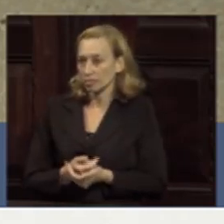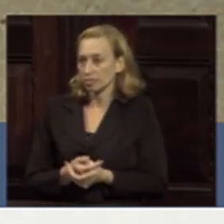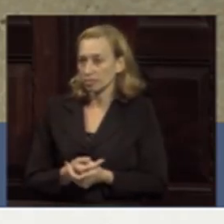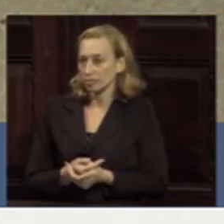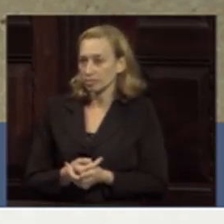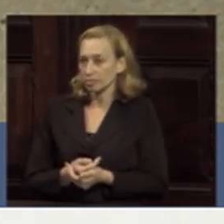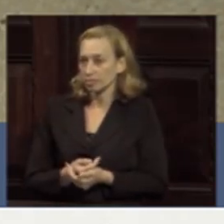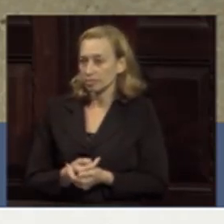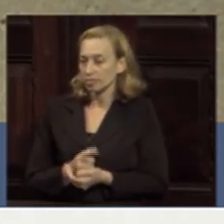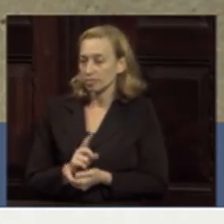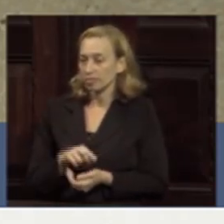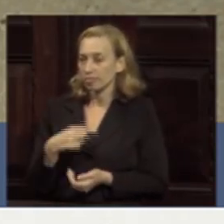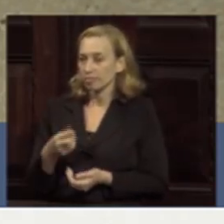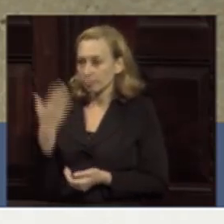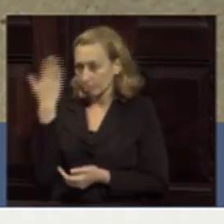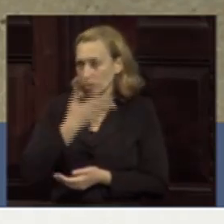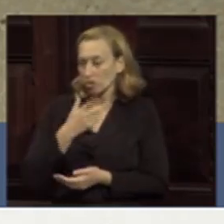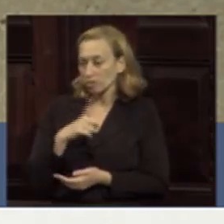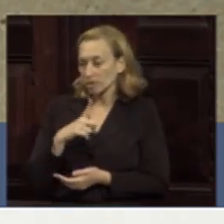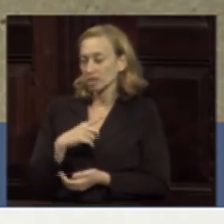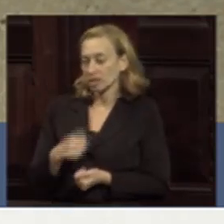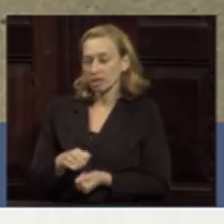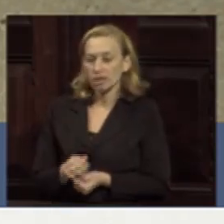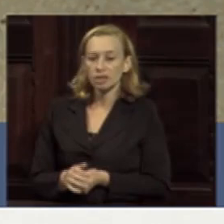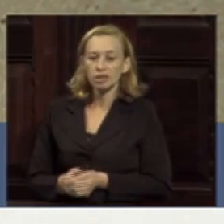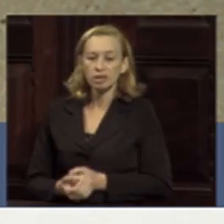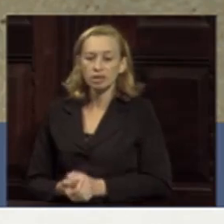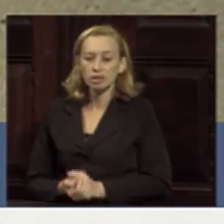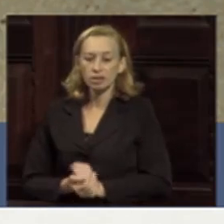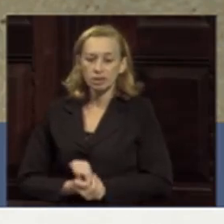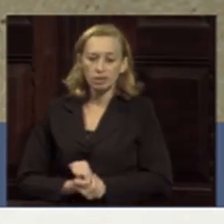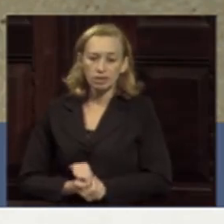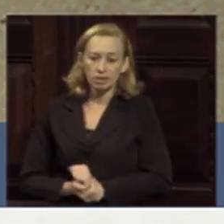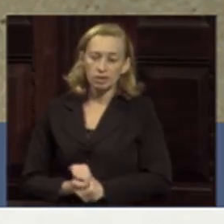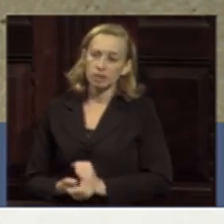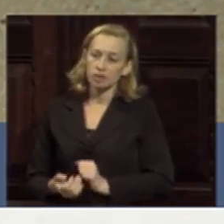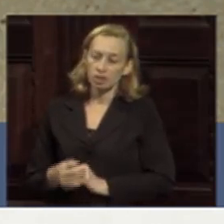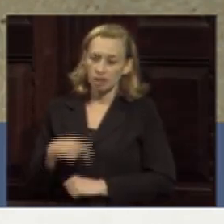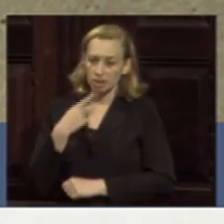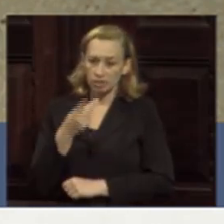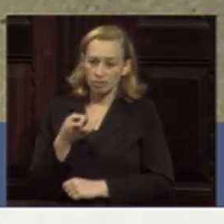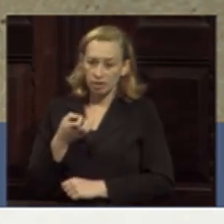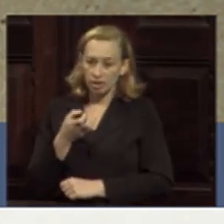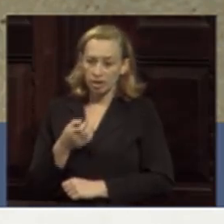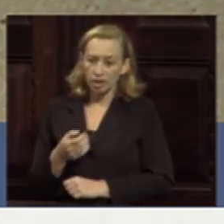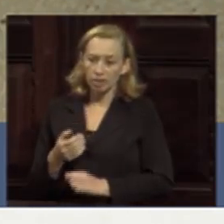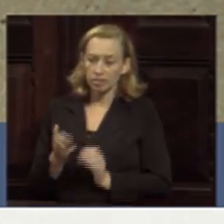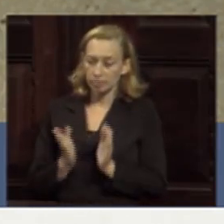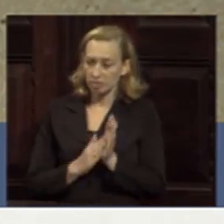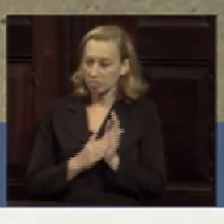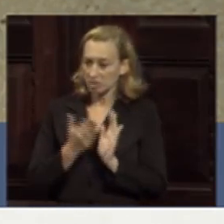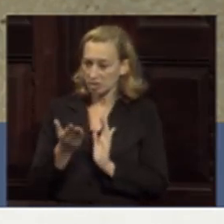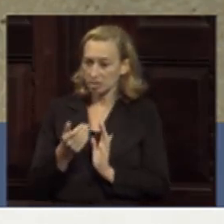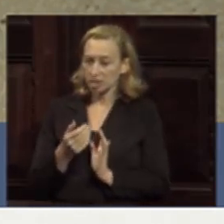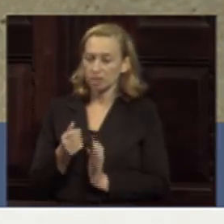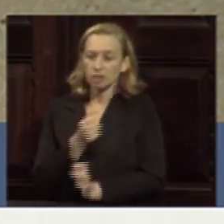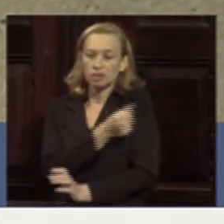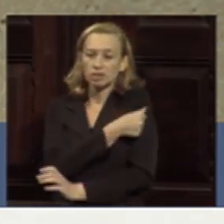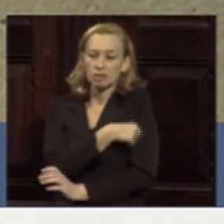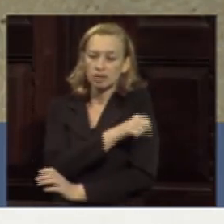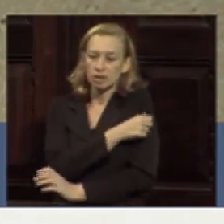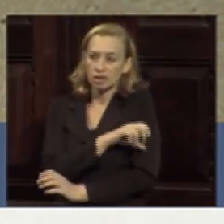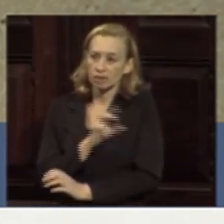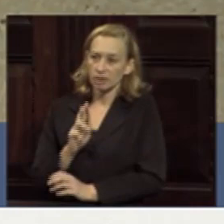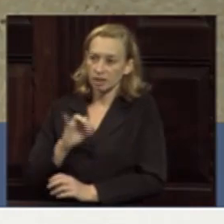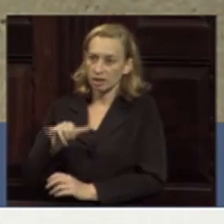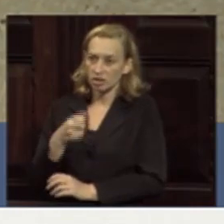outras evidências. Então era esse o esclarecimento que eu queria dar, apoiando como autor